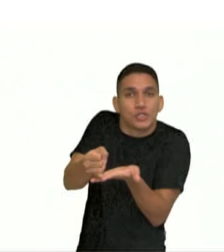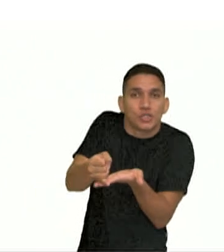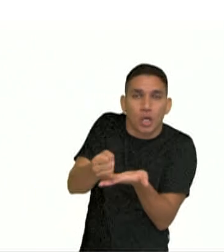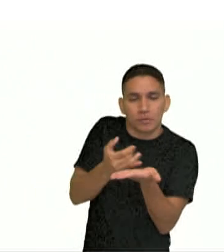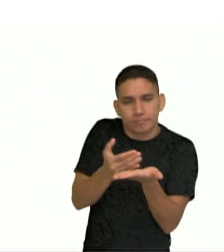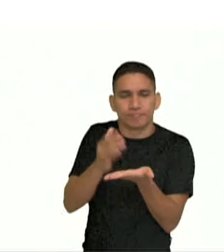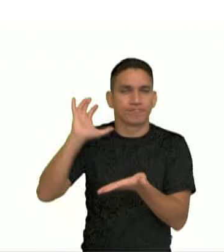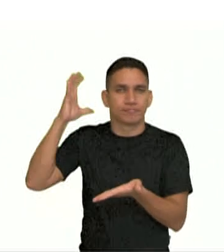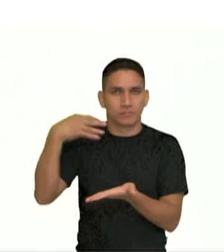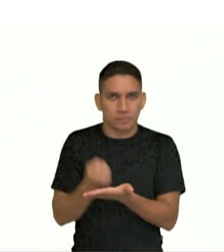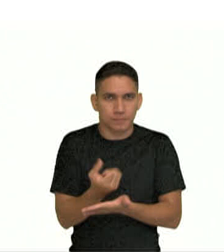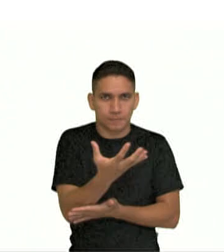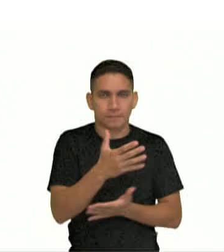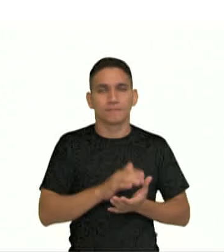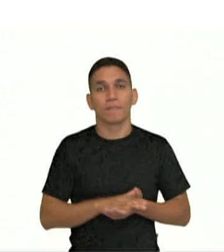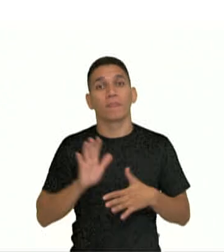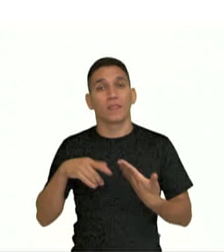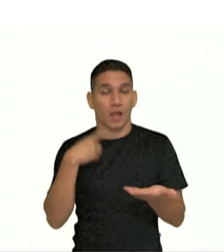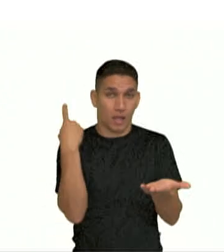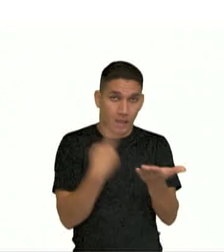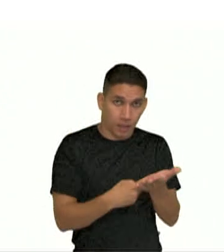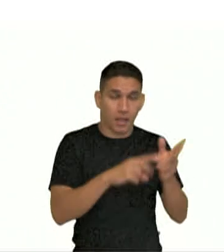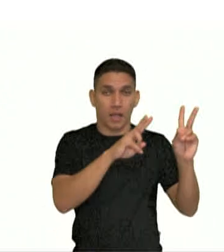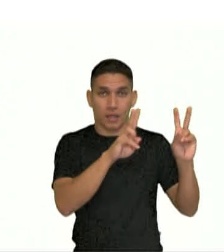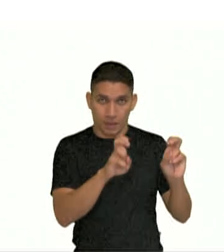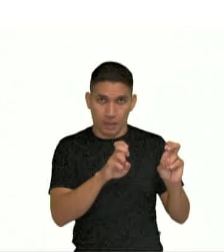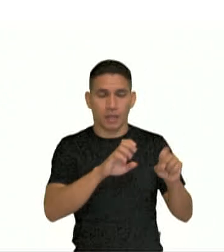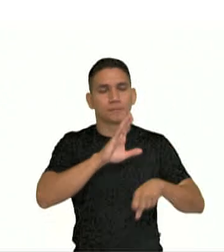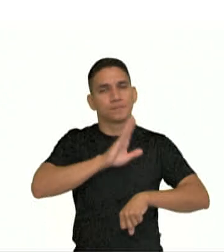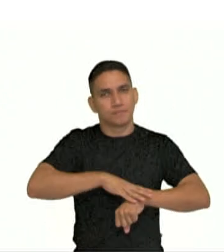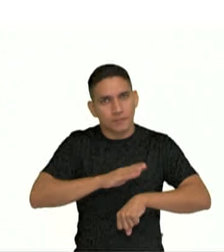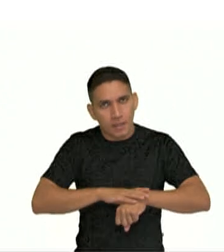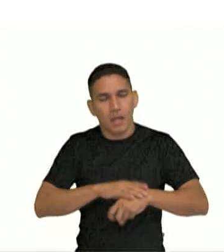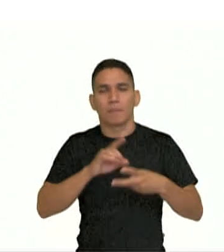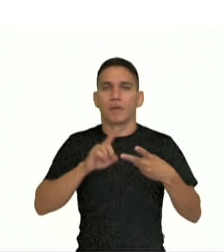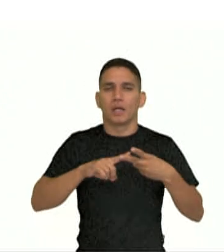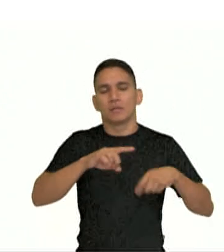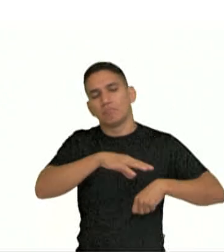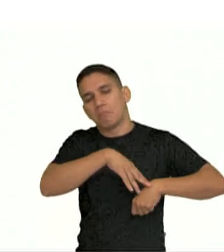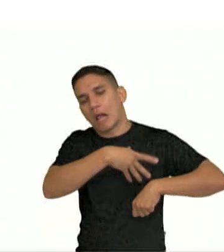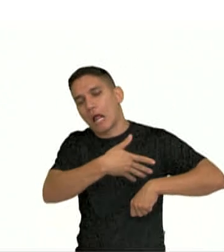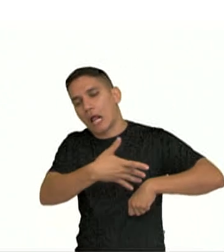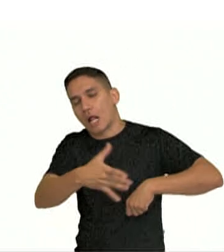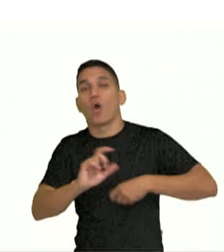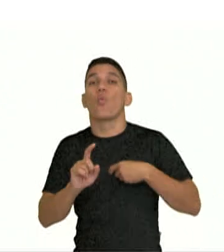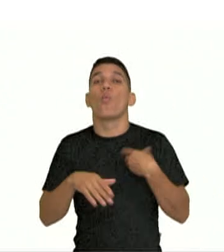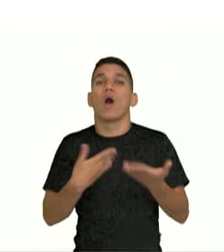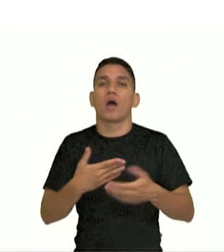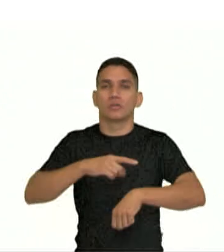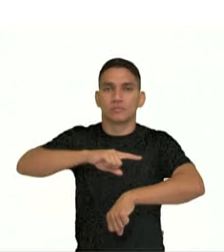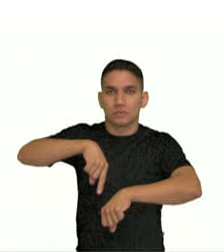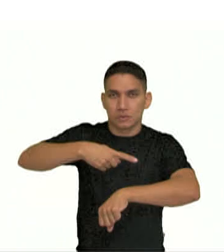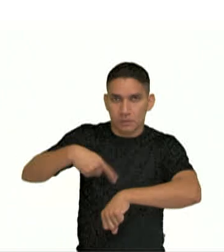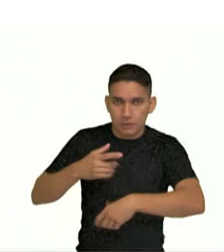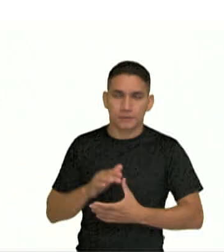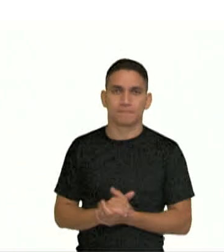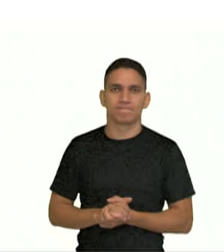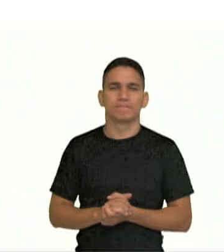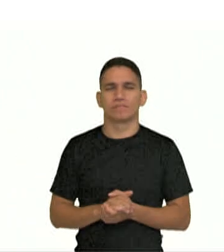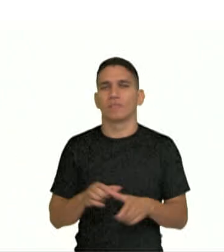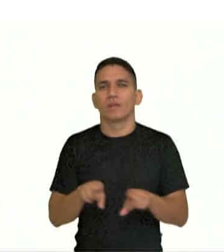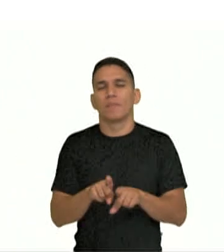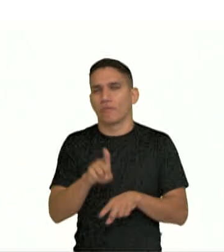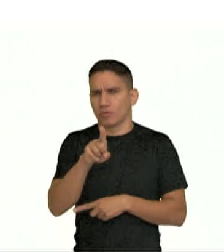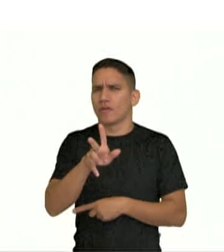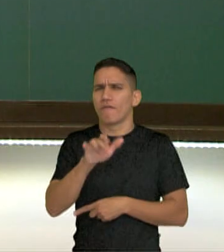né? Então, definir o tema, o tempo, a duração do seu podcast. Vocês